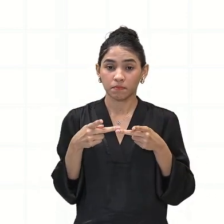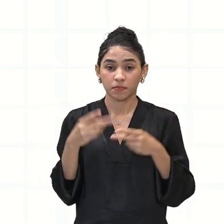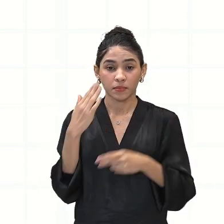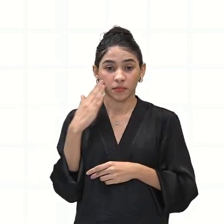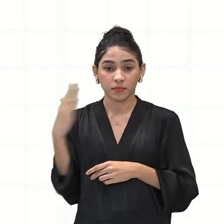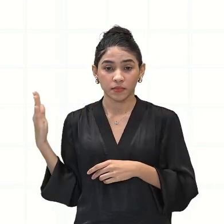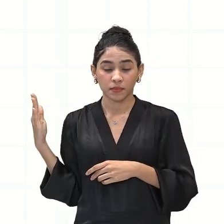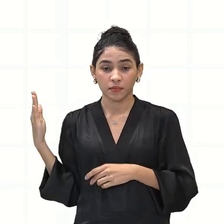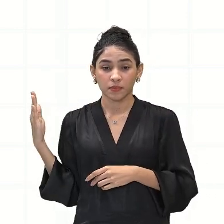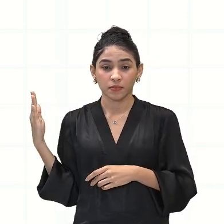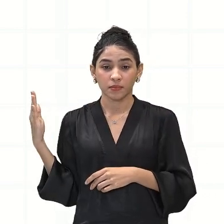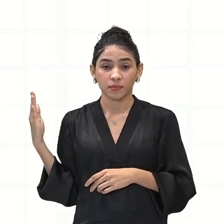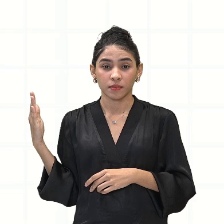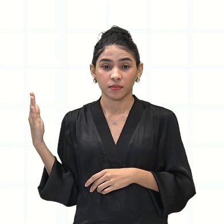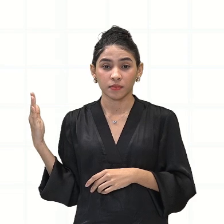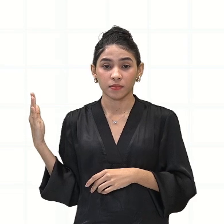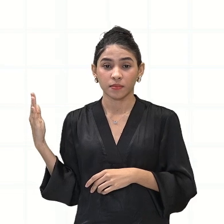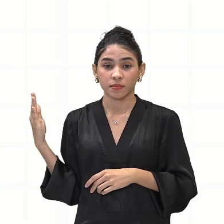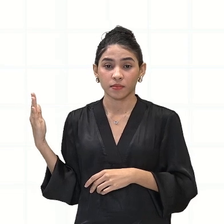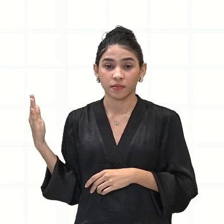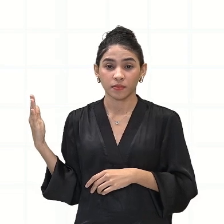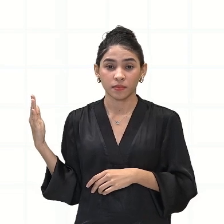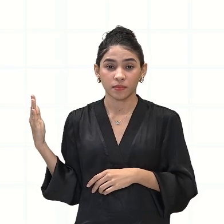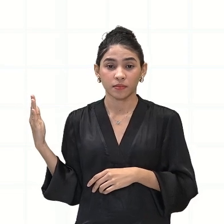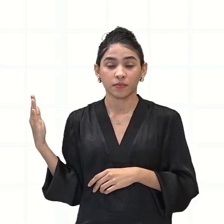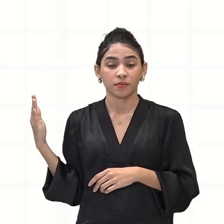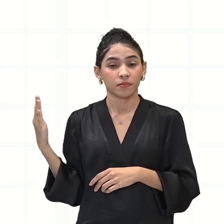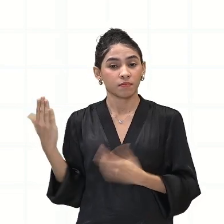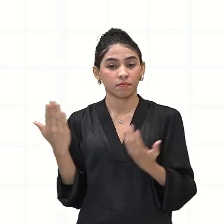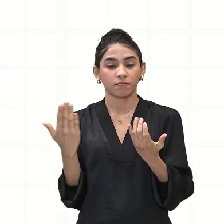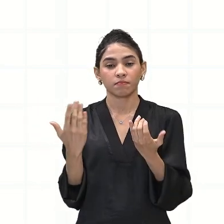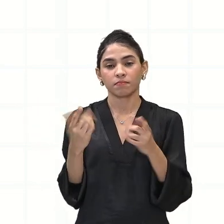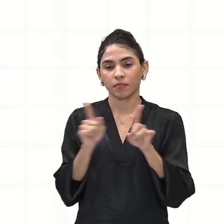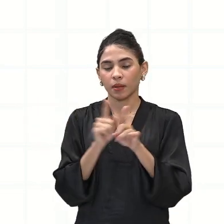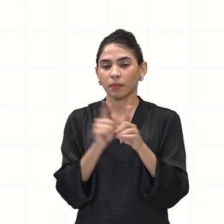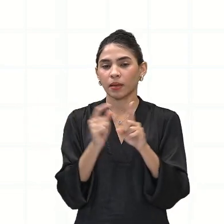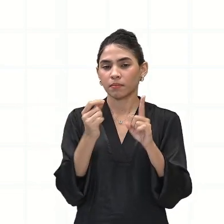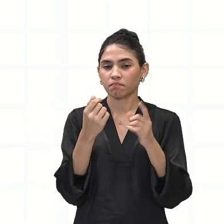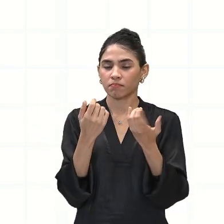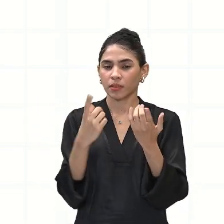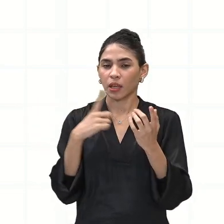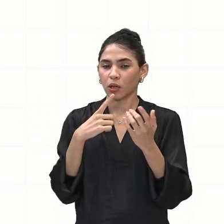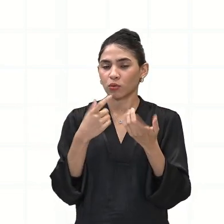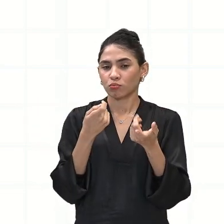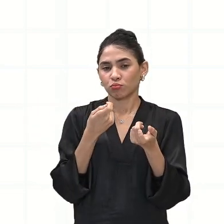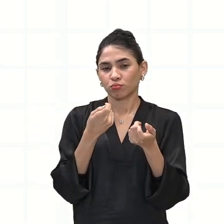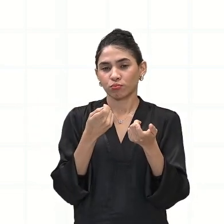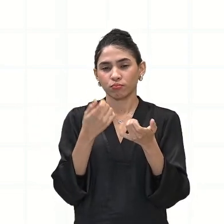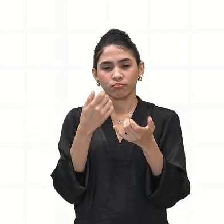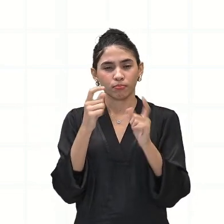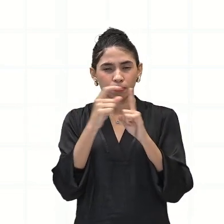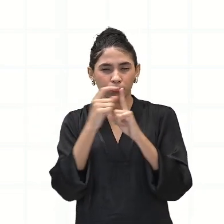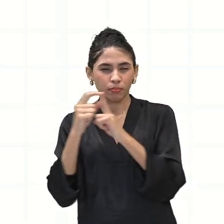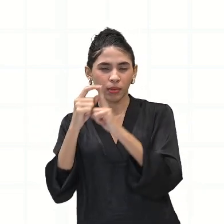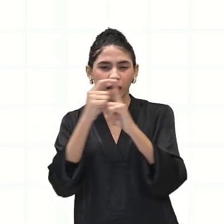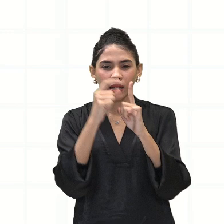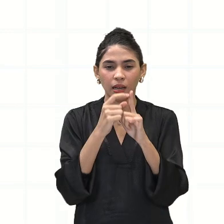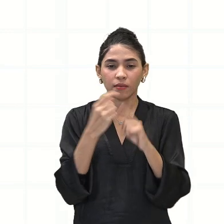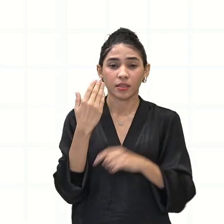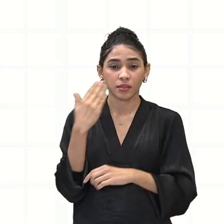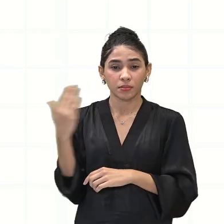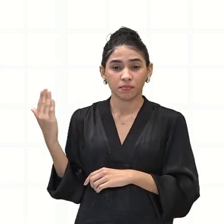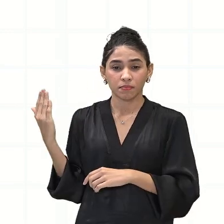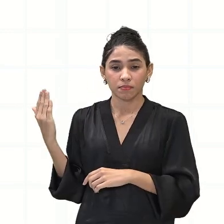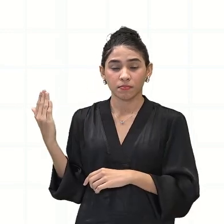Pizza, essa pizzaria fictícia, como se ela estivesse brincando também com as palavras, dizendo: quem pisa na Casa da Pizza